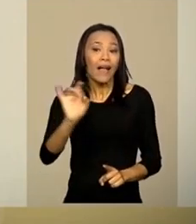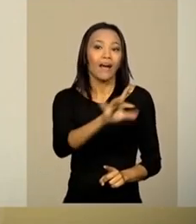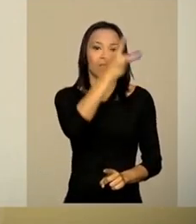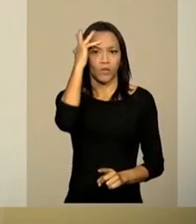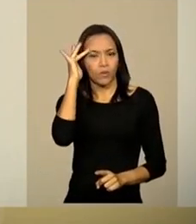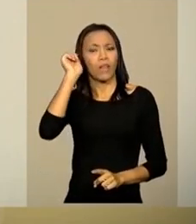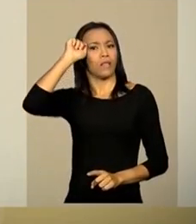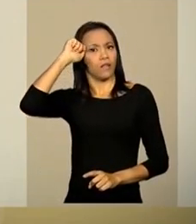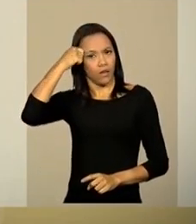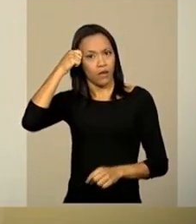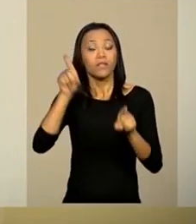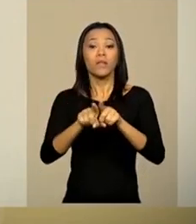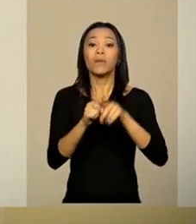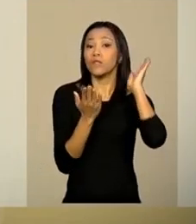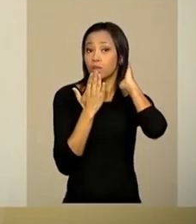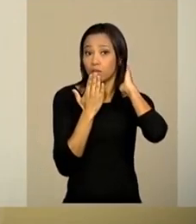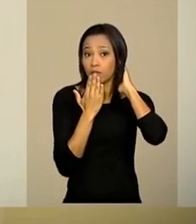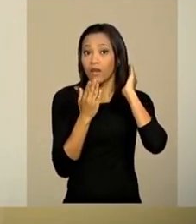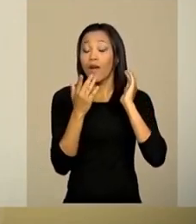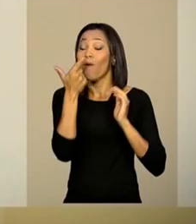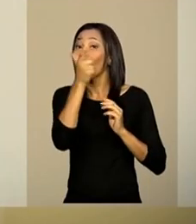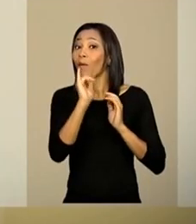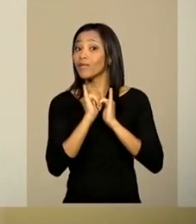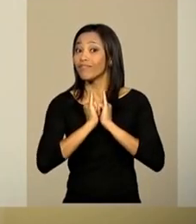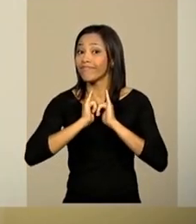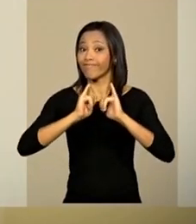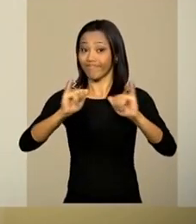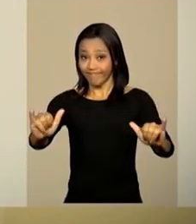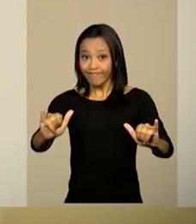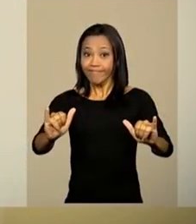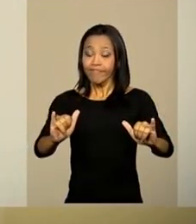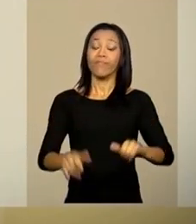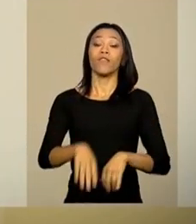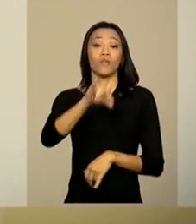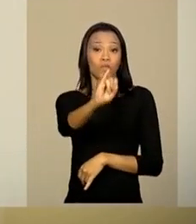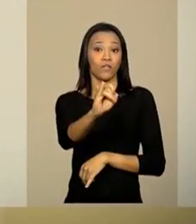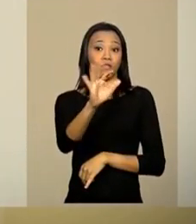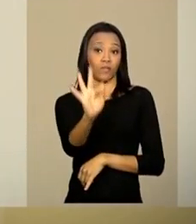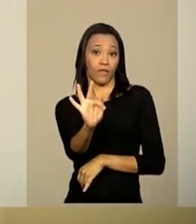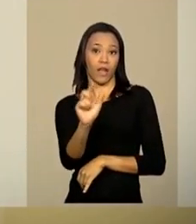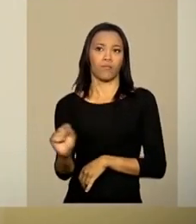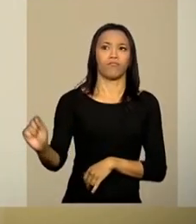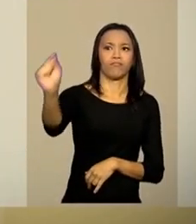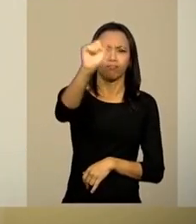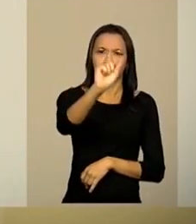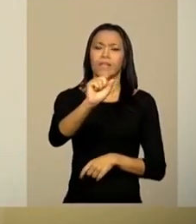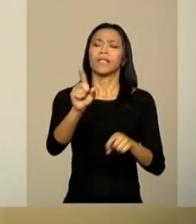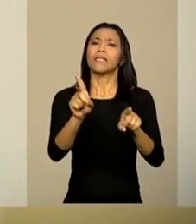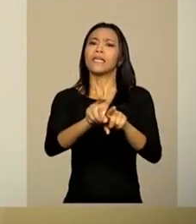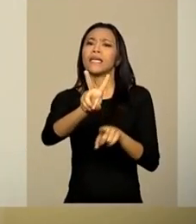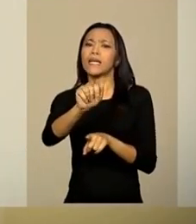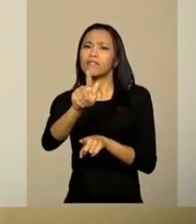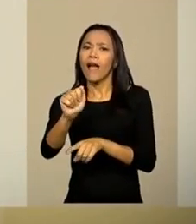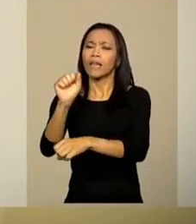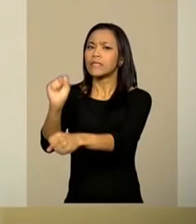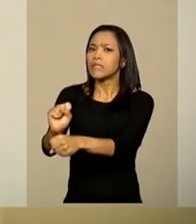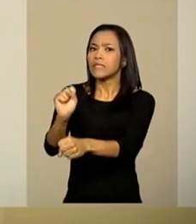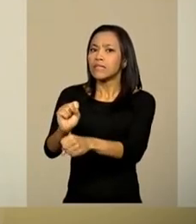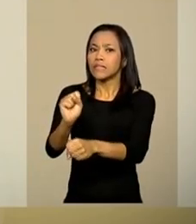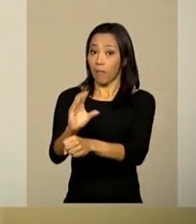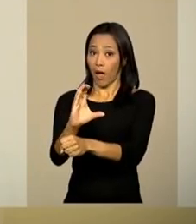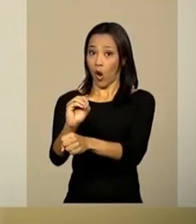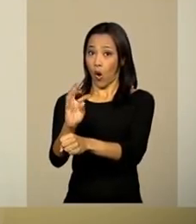indígenas. E temos uma notícia muito boa. As instituições federais foram além e as vagas reservadas para